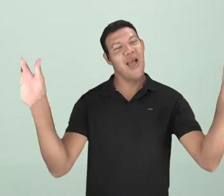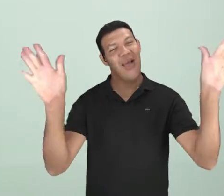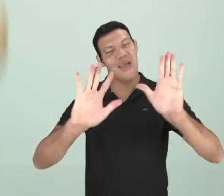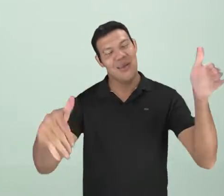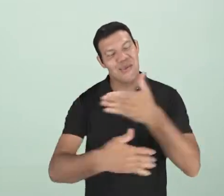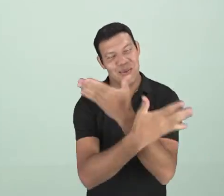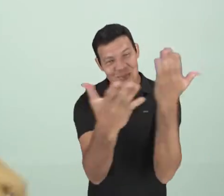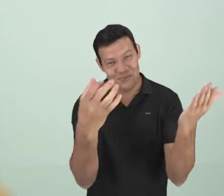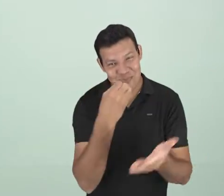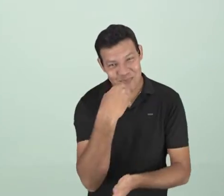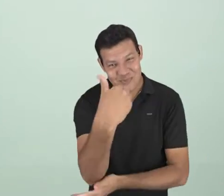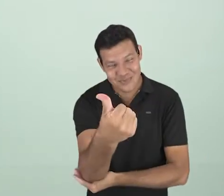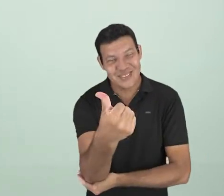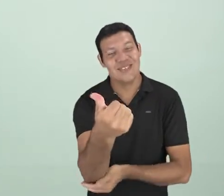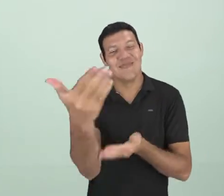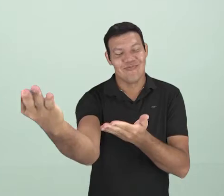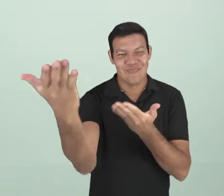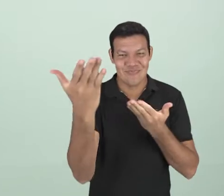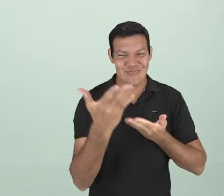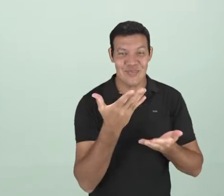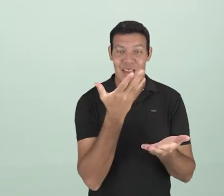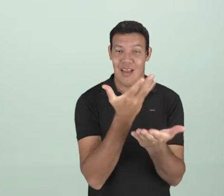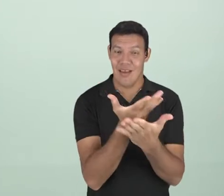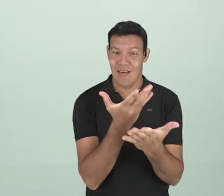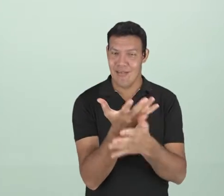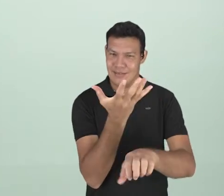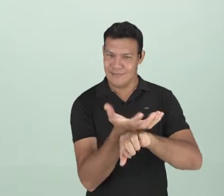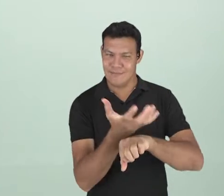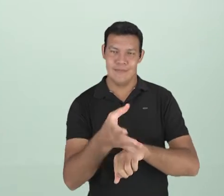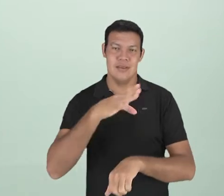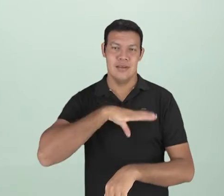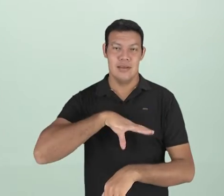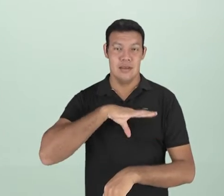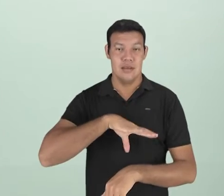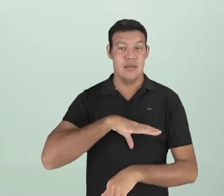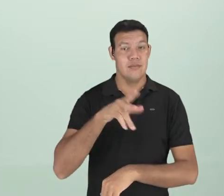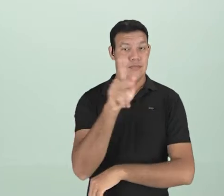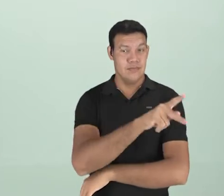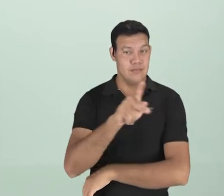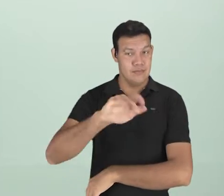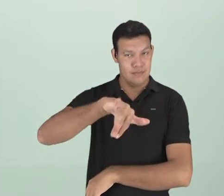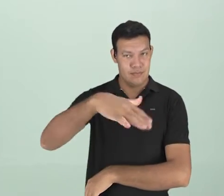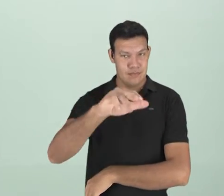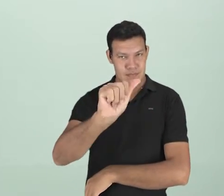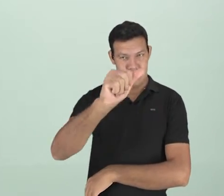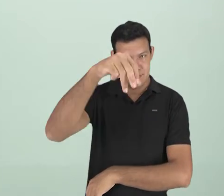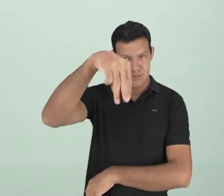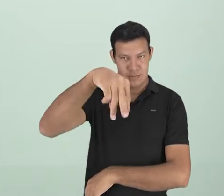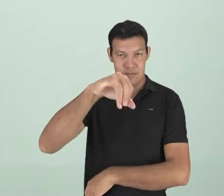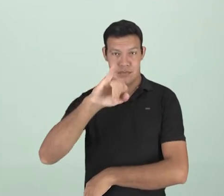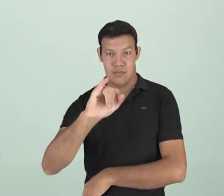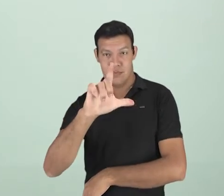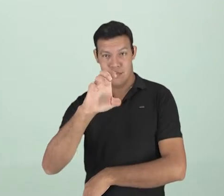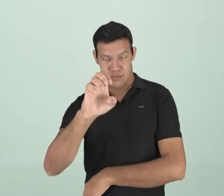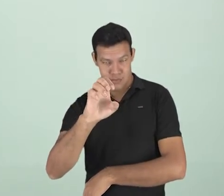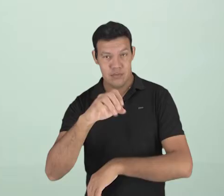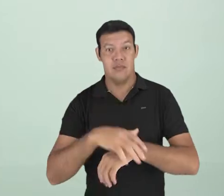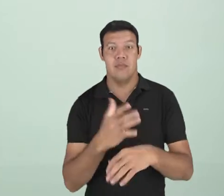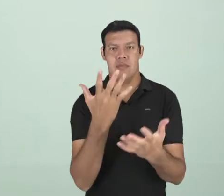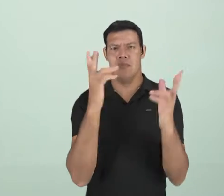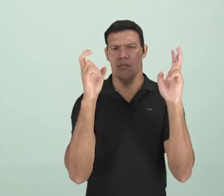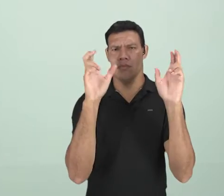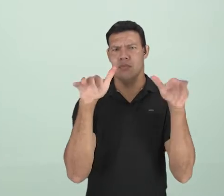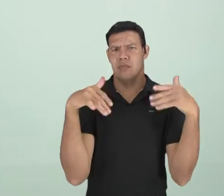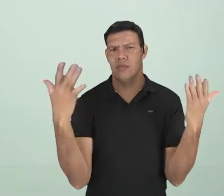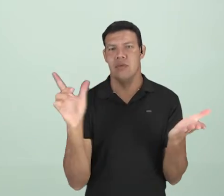Olá, galerinha, tudo bem? Bem-vindos à aula de Língua Portuguesa. Eu sou a professora Jamile Fontinelli e hoje o nosso assunto é